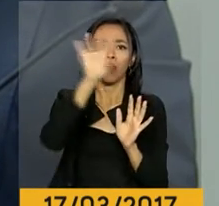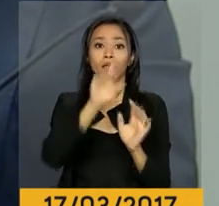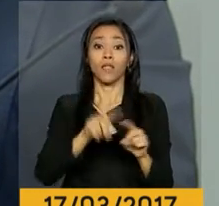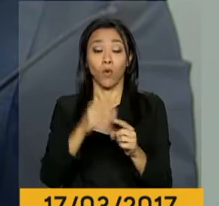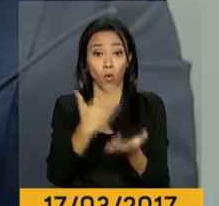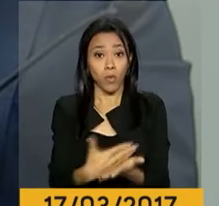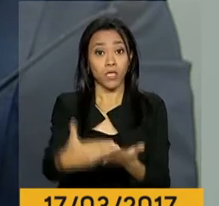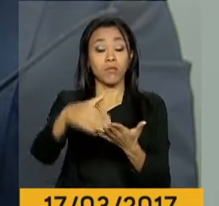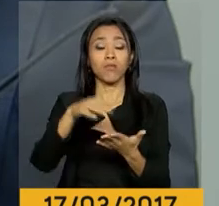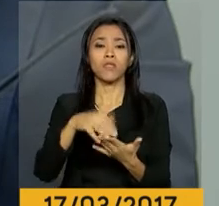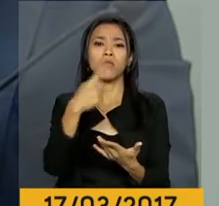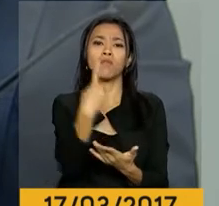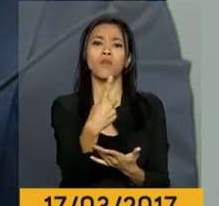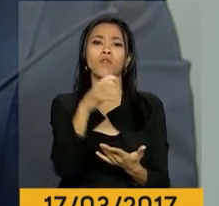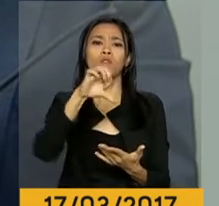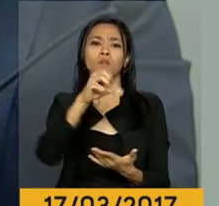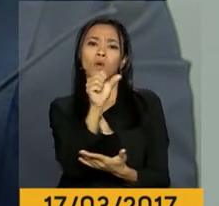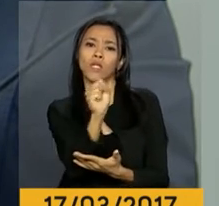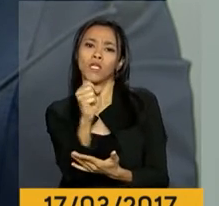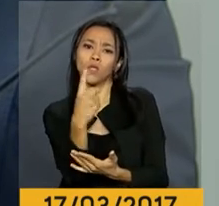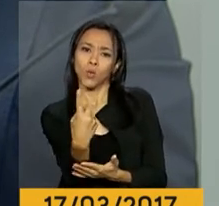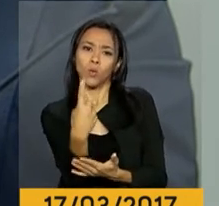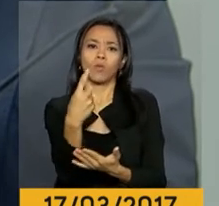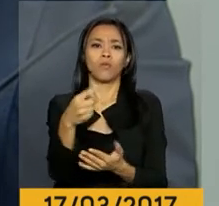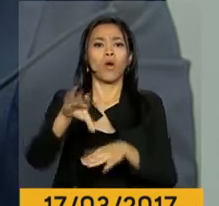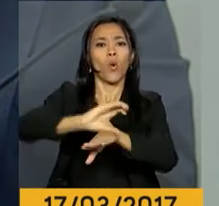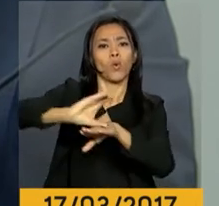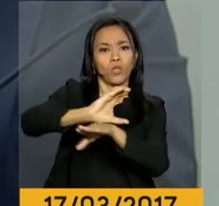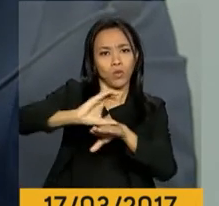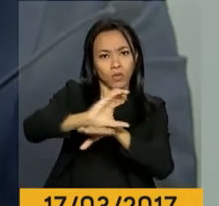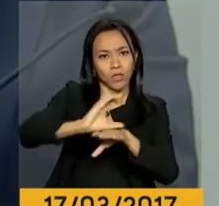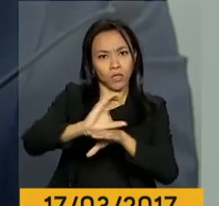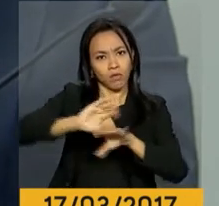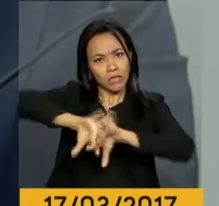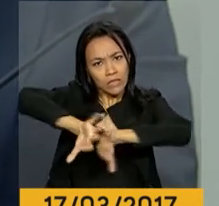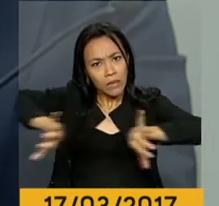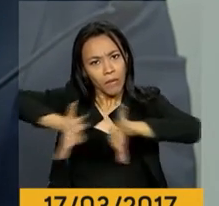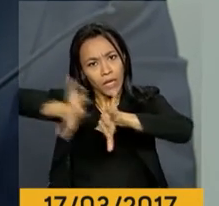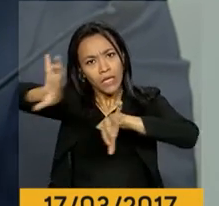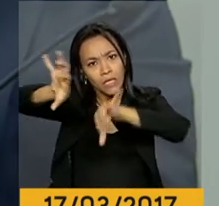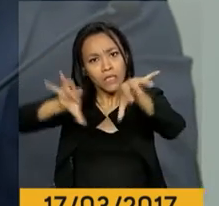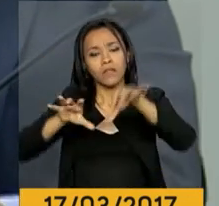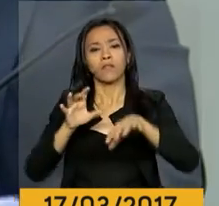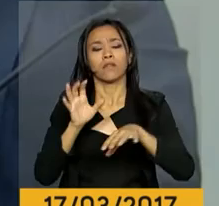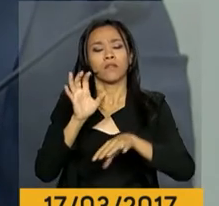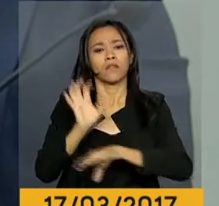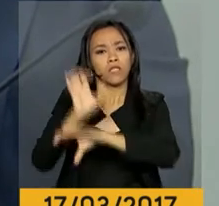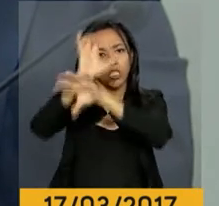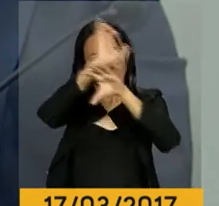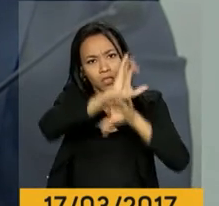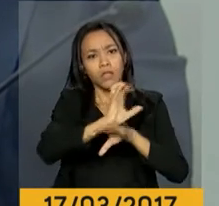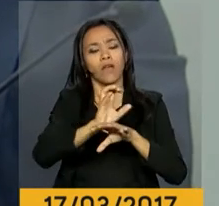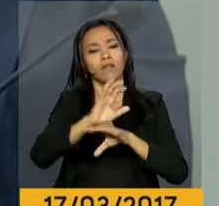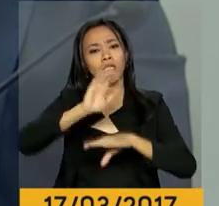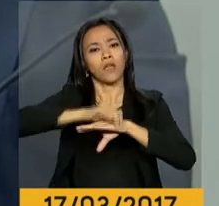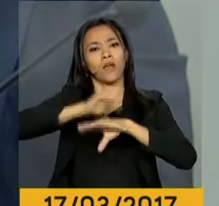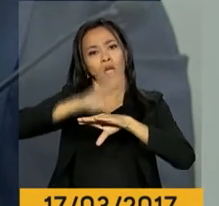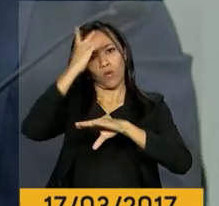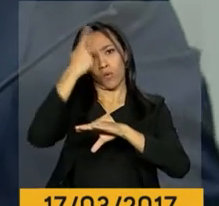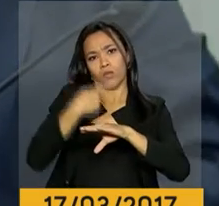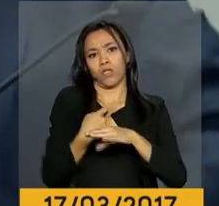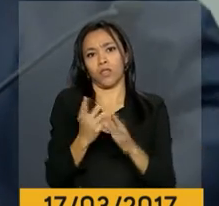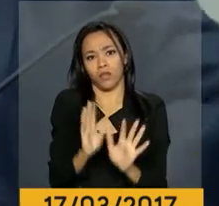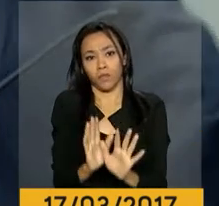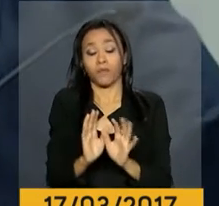Constituição de 91, numa descentralização, mas que não se efetivou por completo, tanto que a nossa